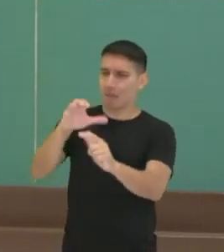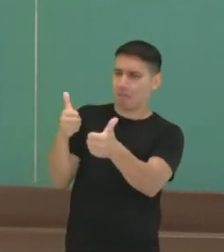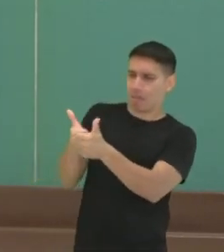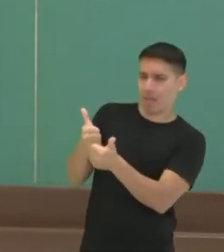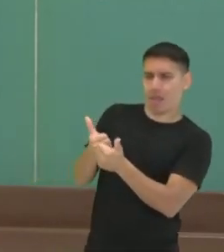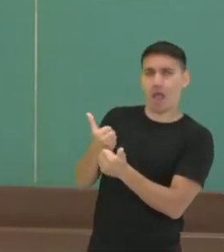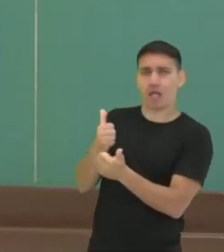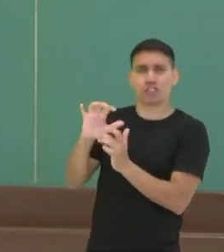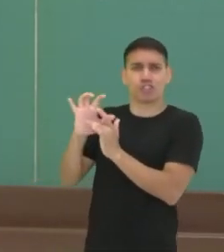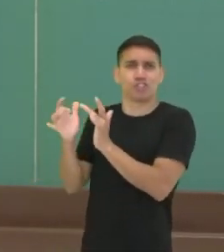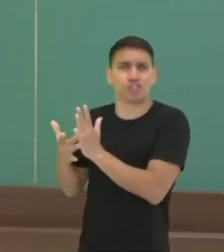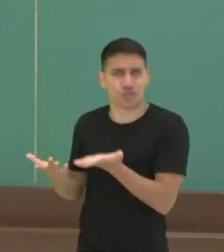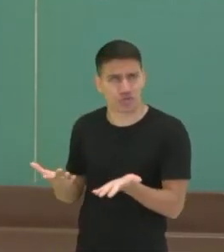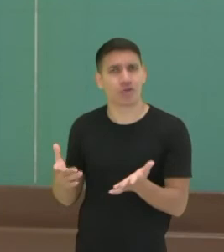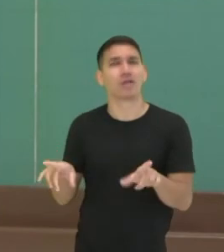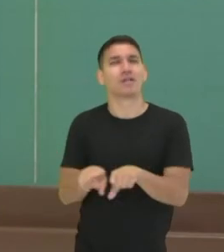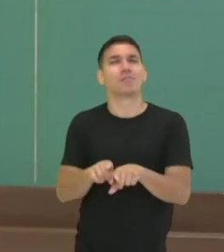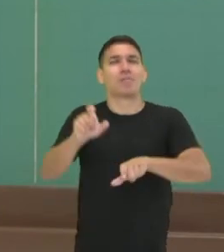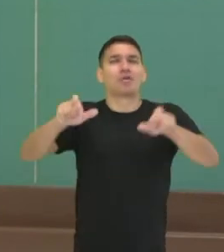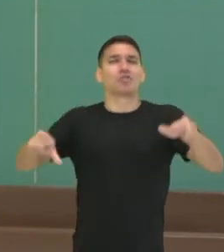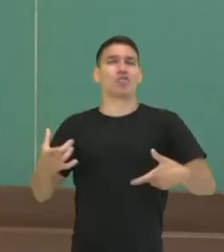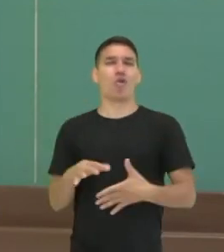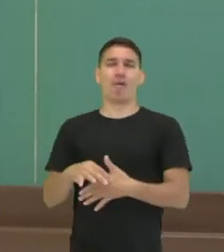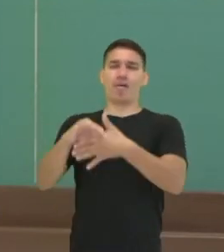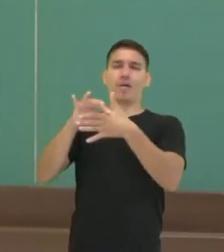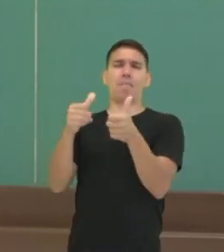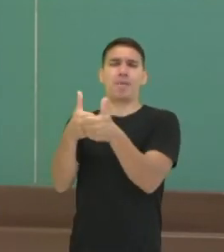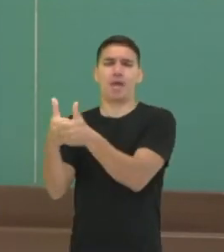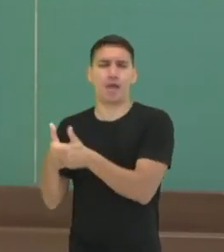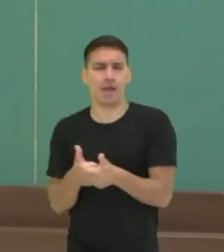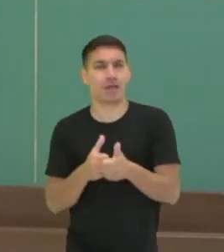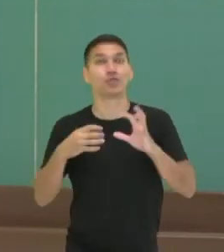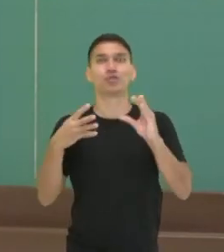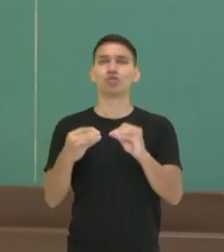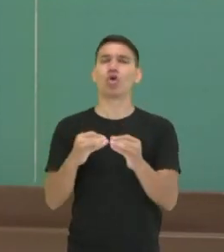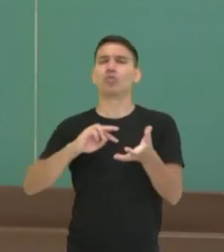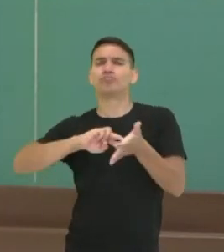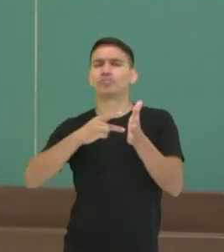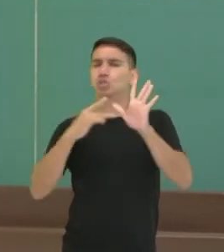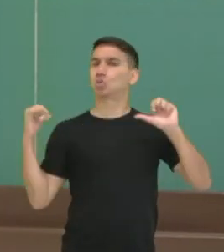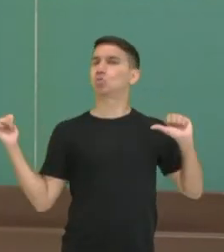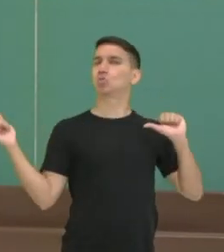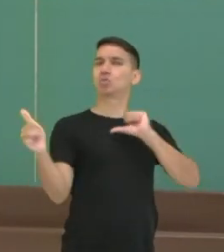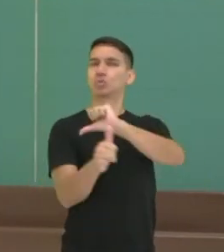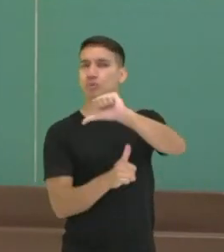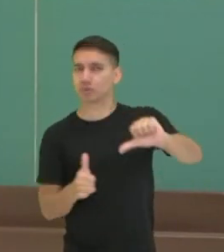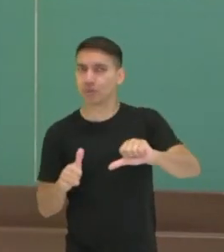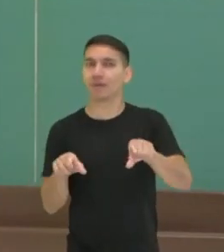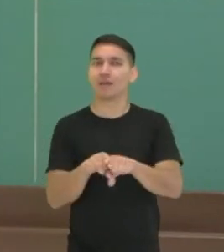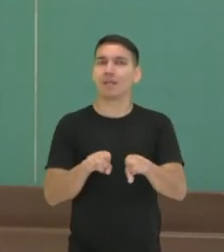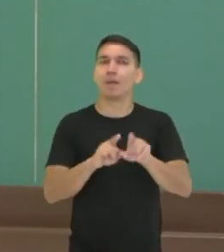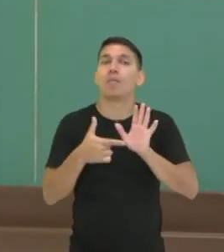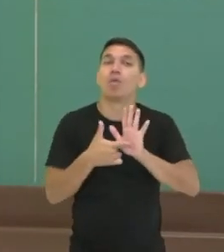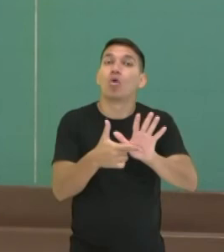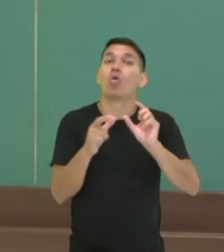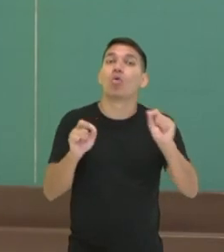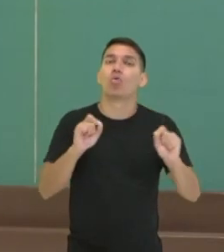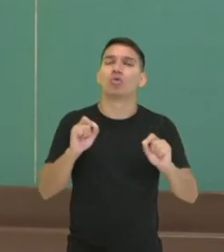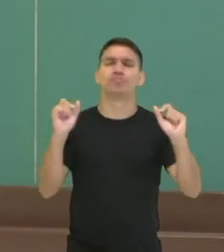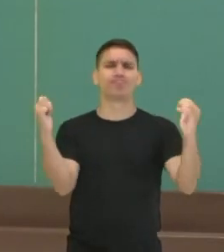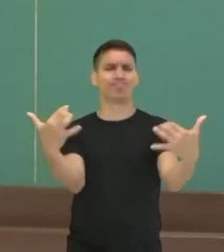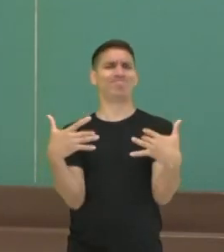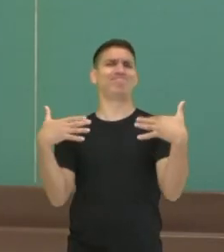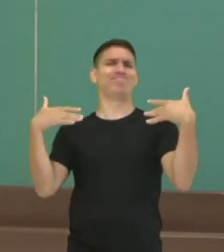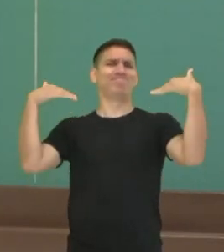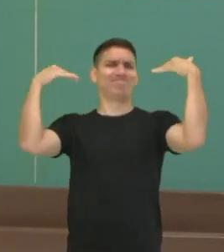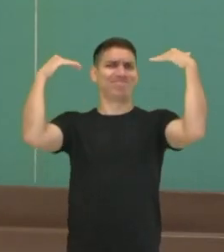as autoridades presentes, então nós temos toda uma tipificação diferente, mas trazendo exatamente essa coisa do magistral, essa coisa